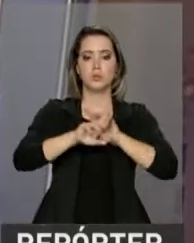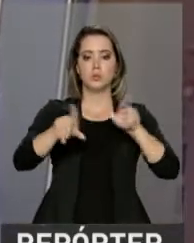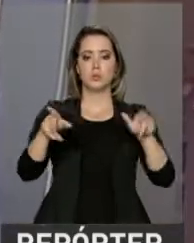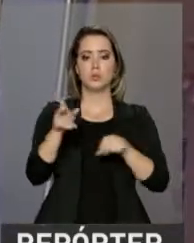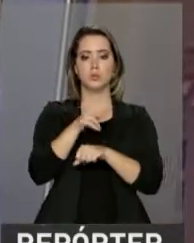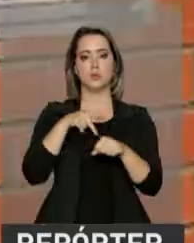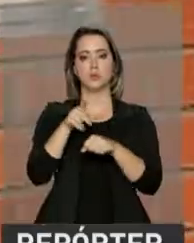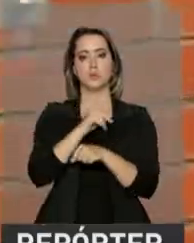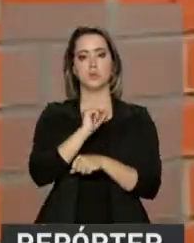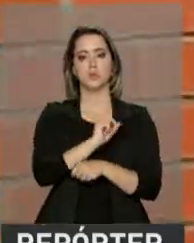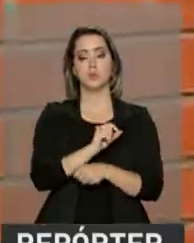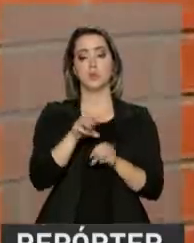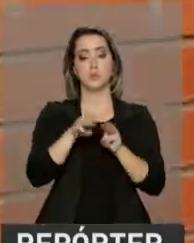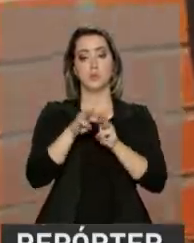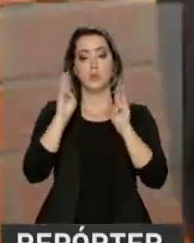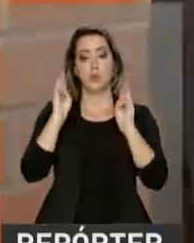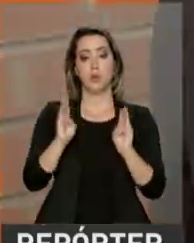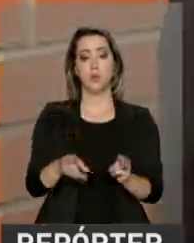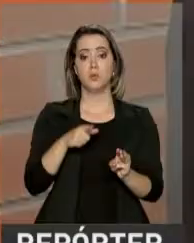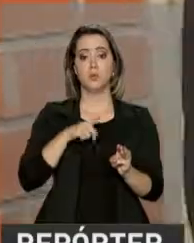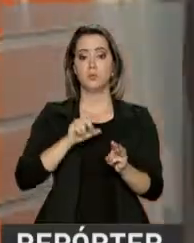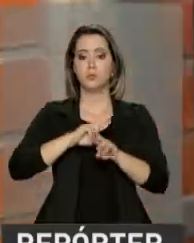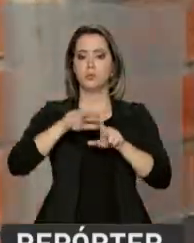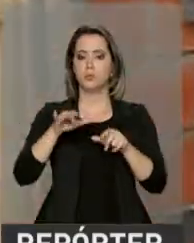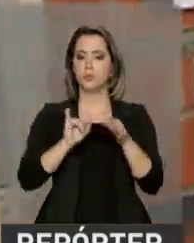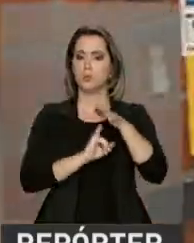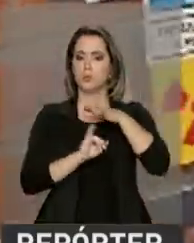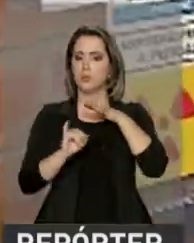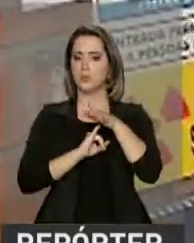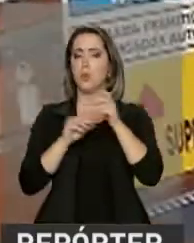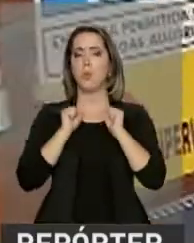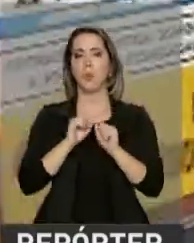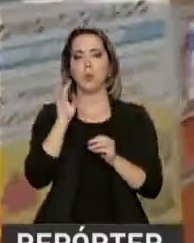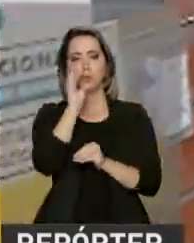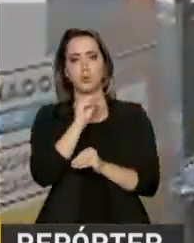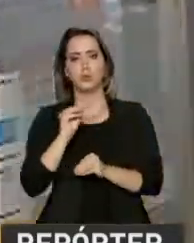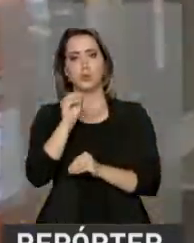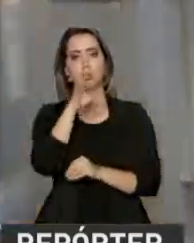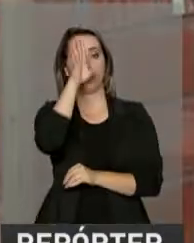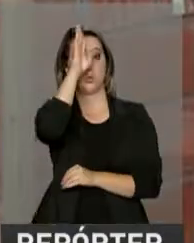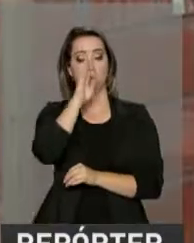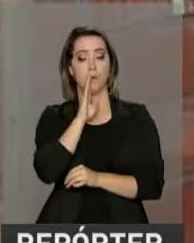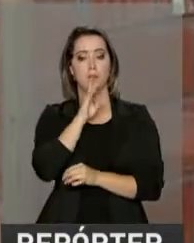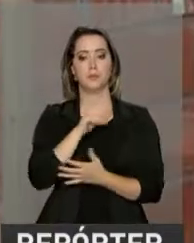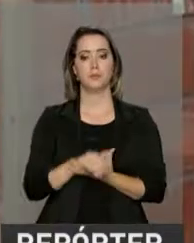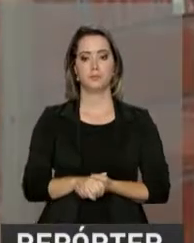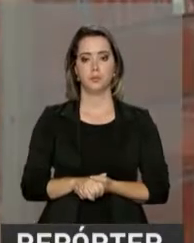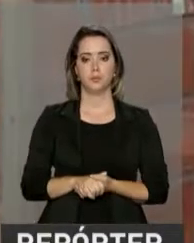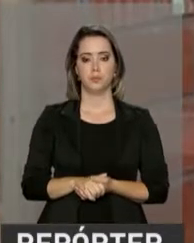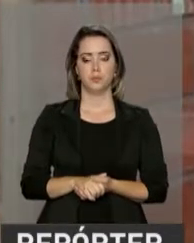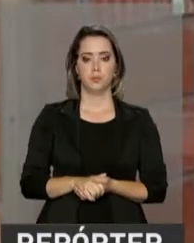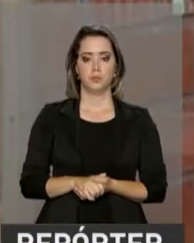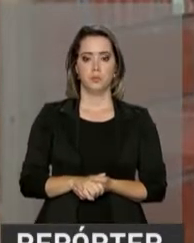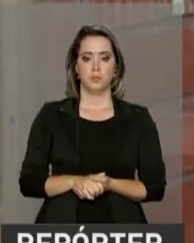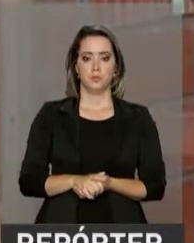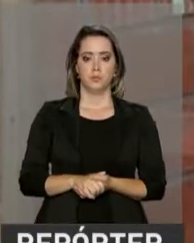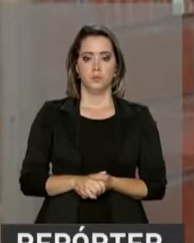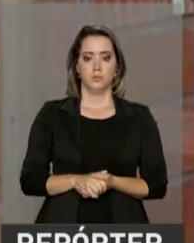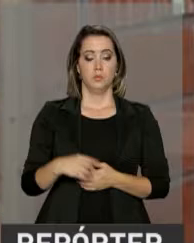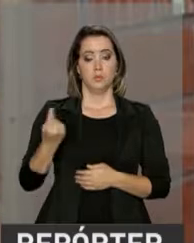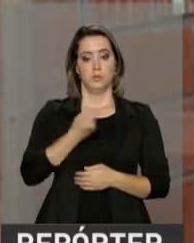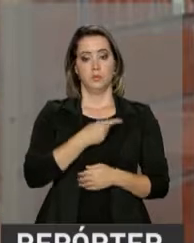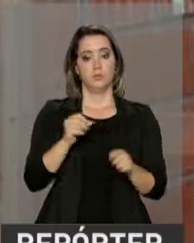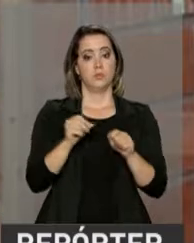países museus instituições públicas podem ter obras traçadas gratuitamente nós fazemos um com um trabalho de